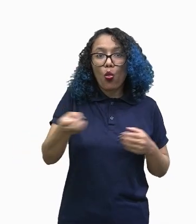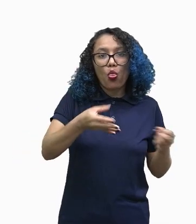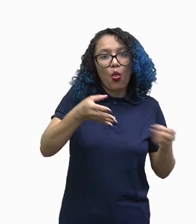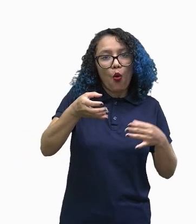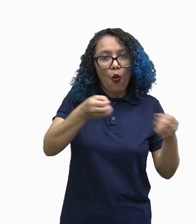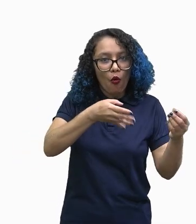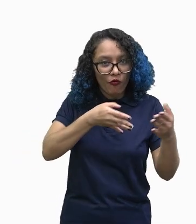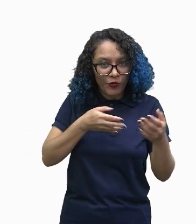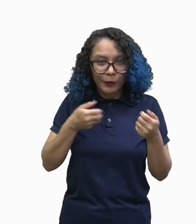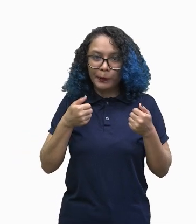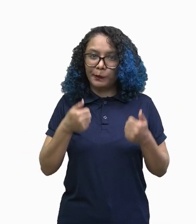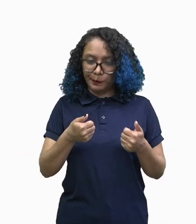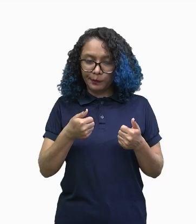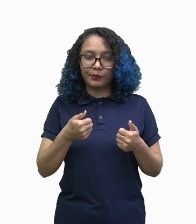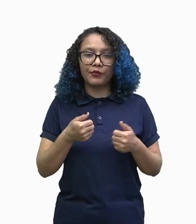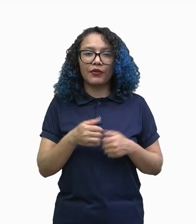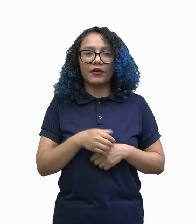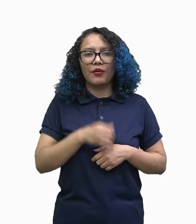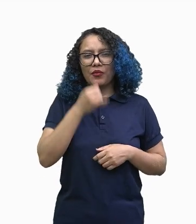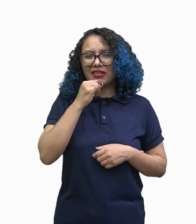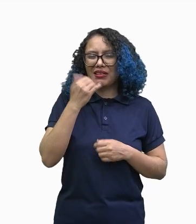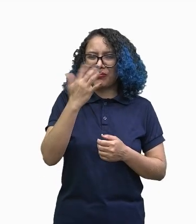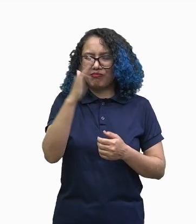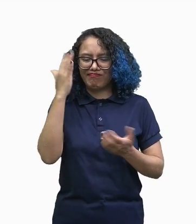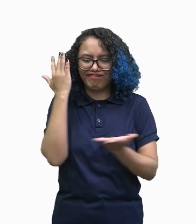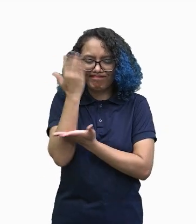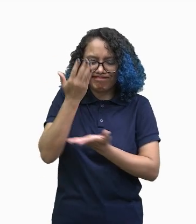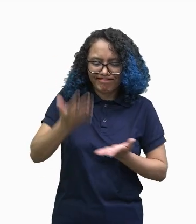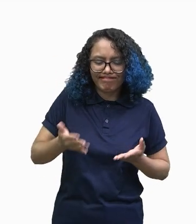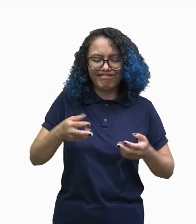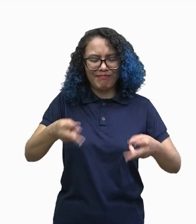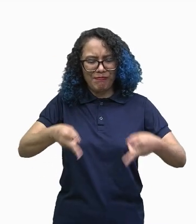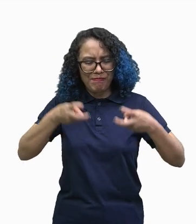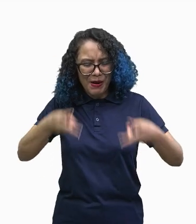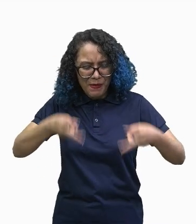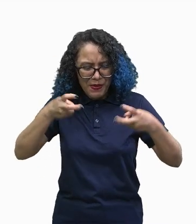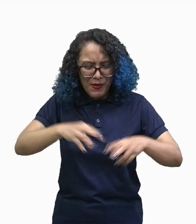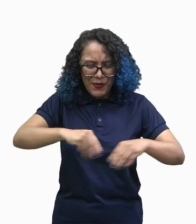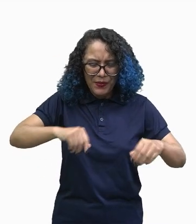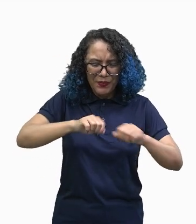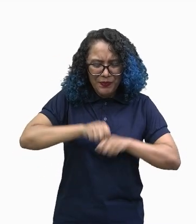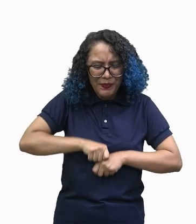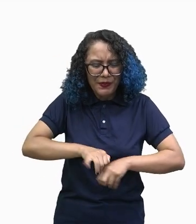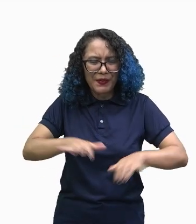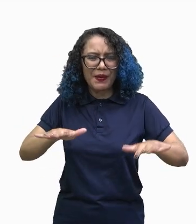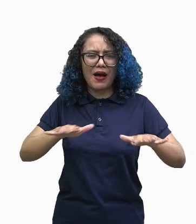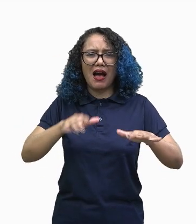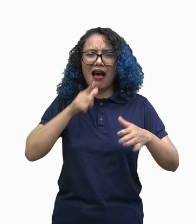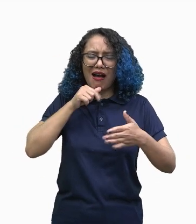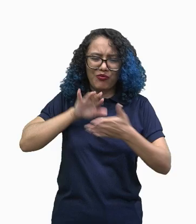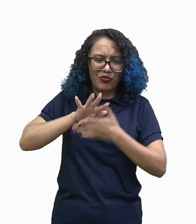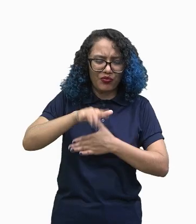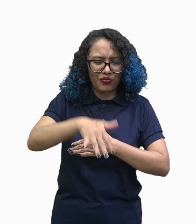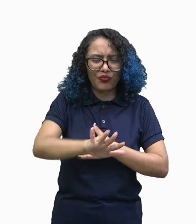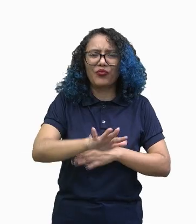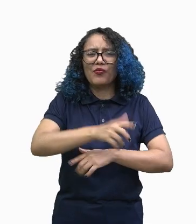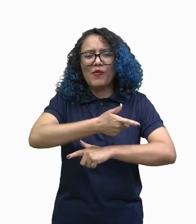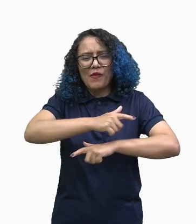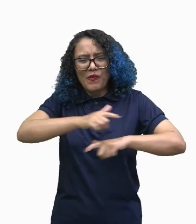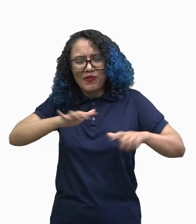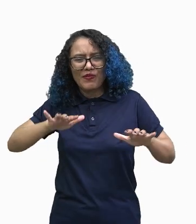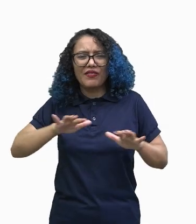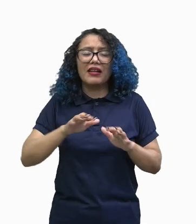Como deixar para trás o desmatamento, mineração predatória, grandes hidrelétricas e monocultura.